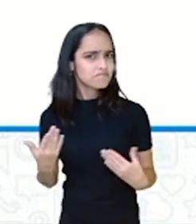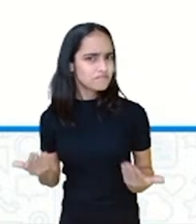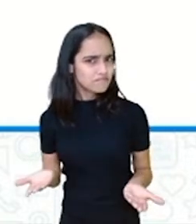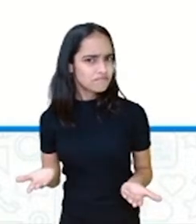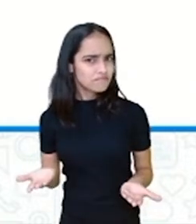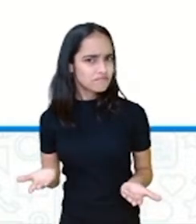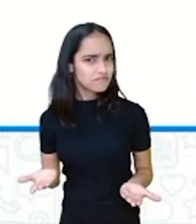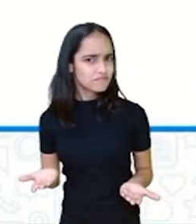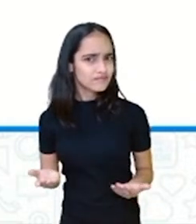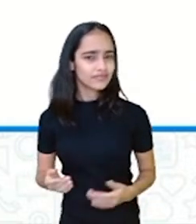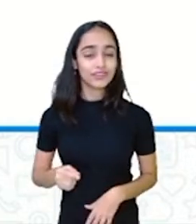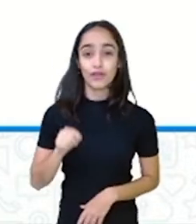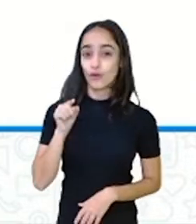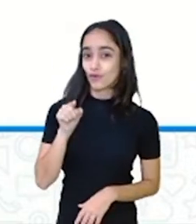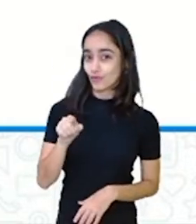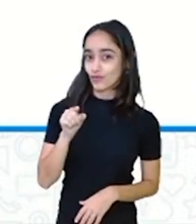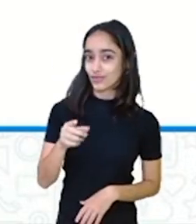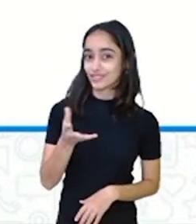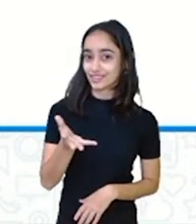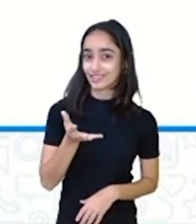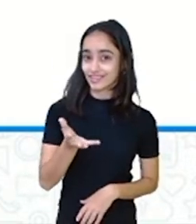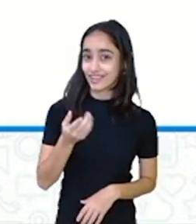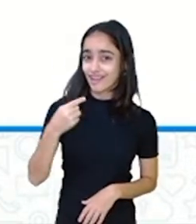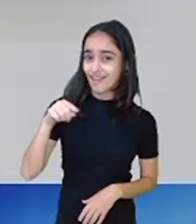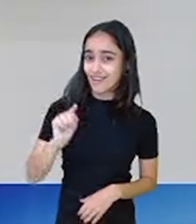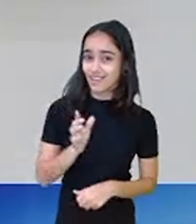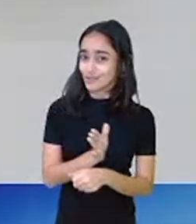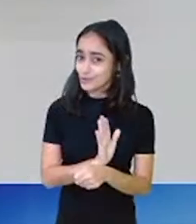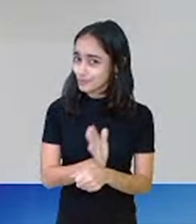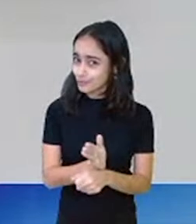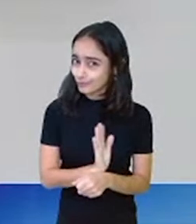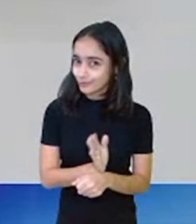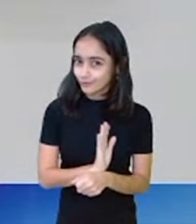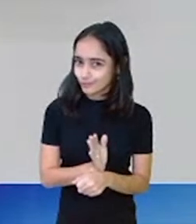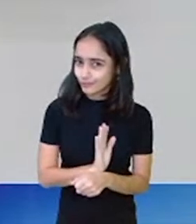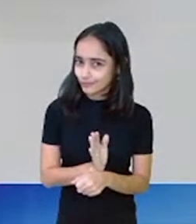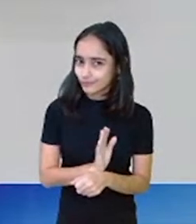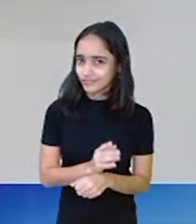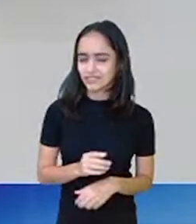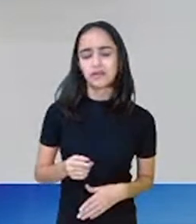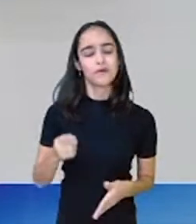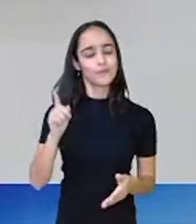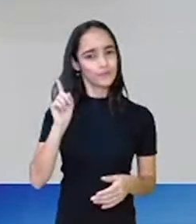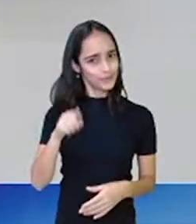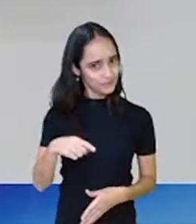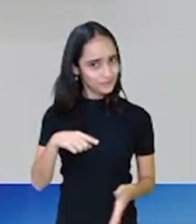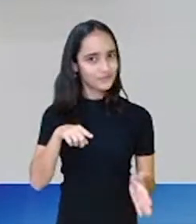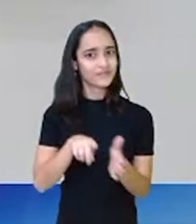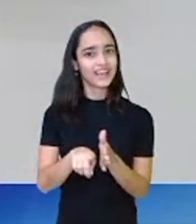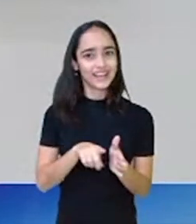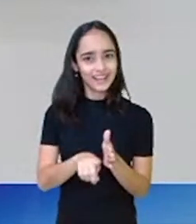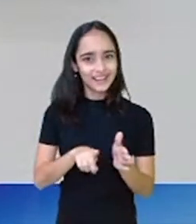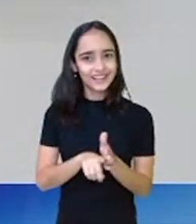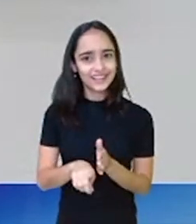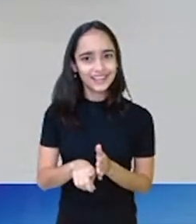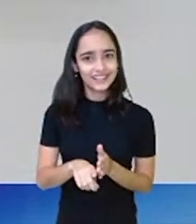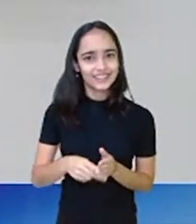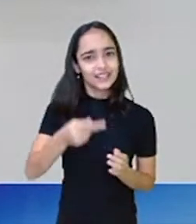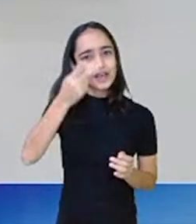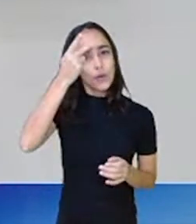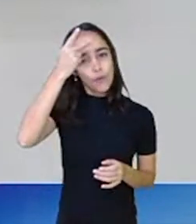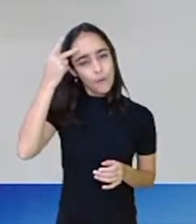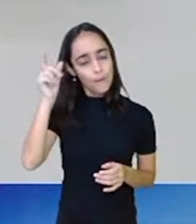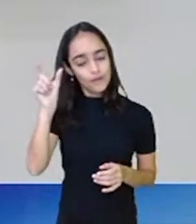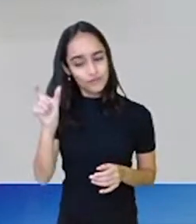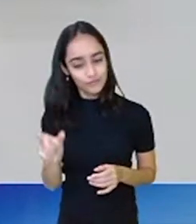Entendeu? Você quer ir conosco ao cinema? Sim, isso é uma pergunta. Alguém está perguntando para outra pessoa se